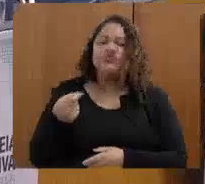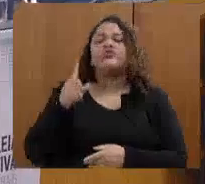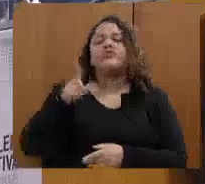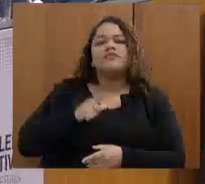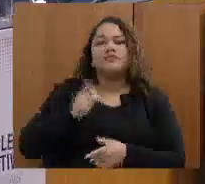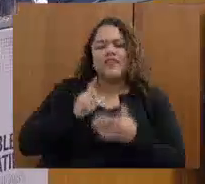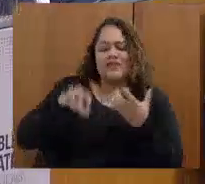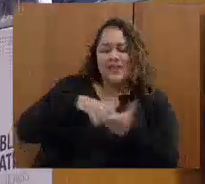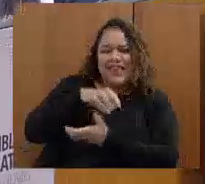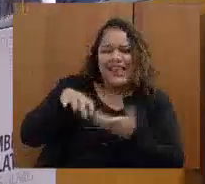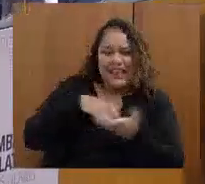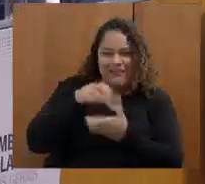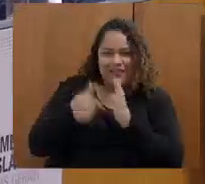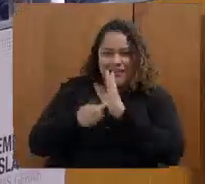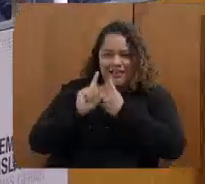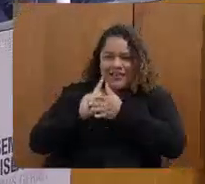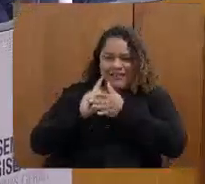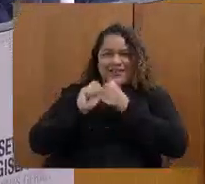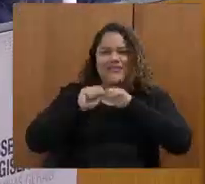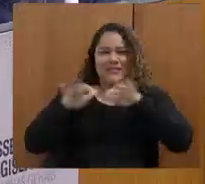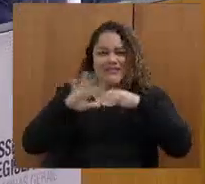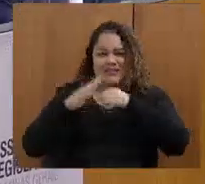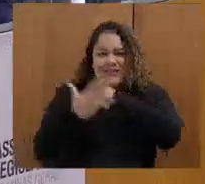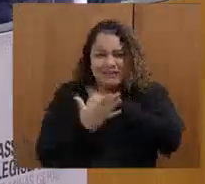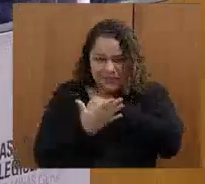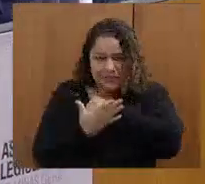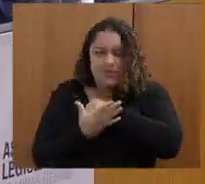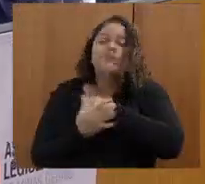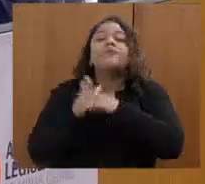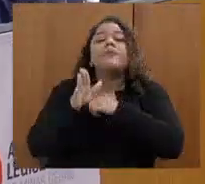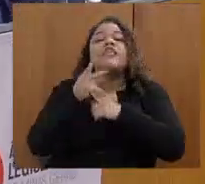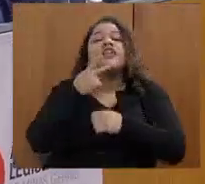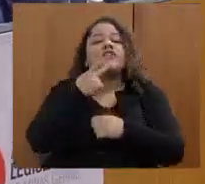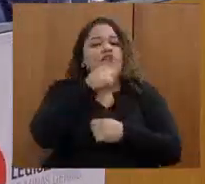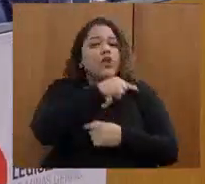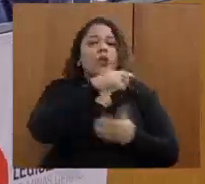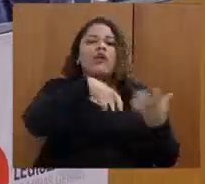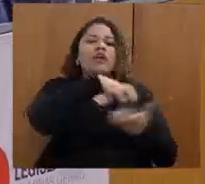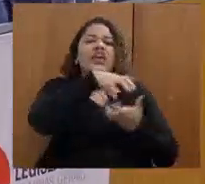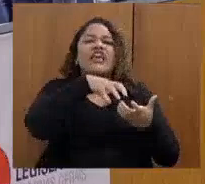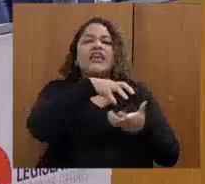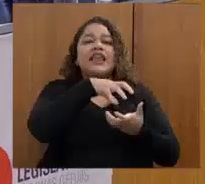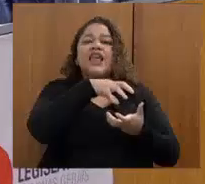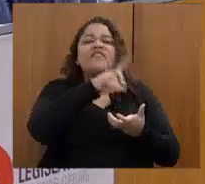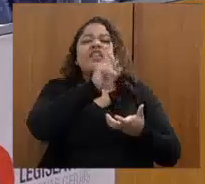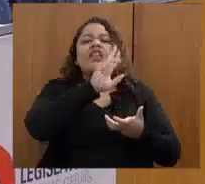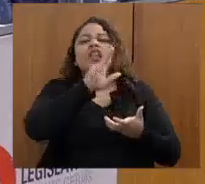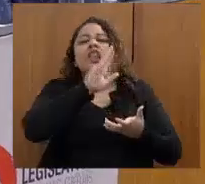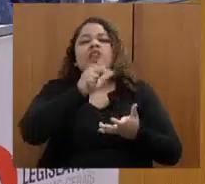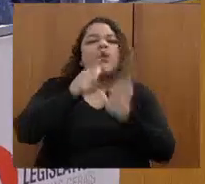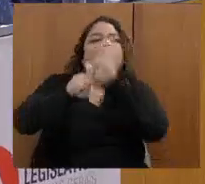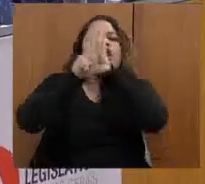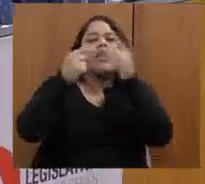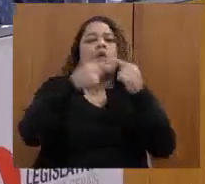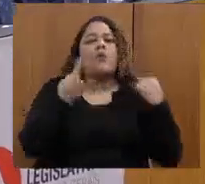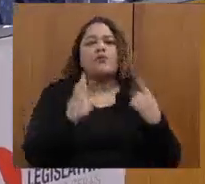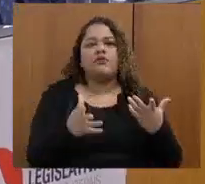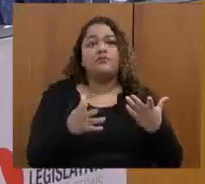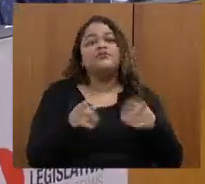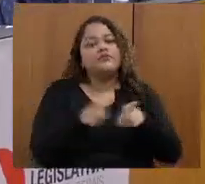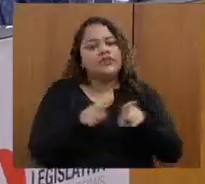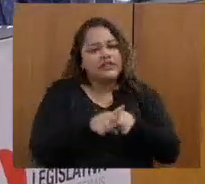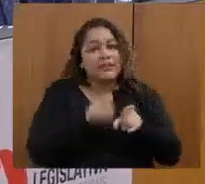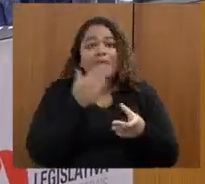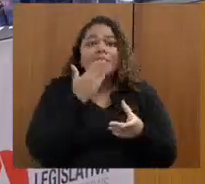pandemia ele pediu a declaração de legalidade da greve e dentro desta desse pedido também